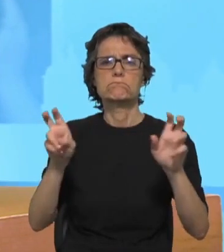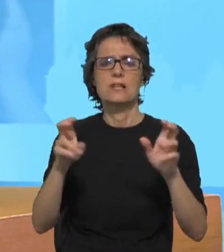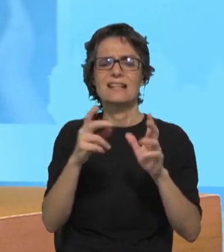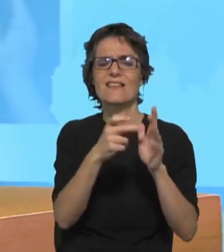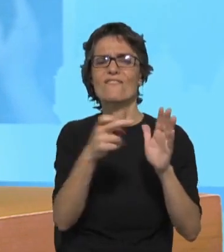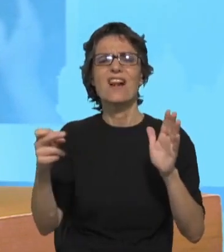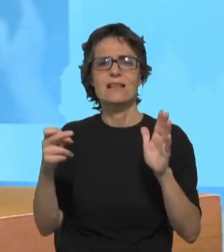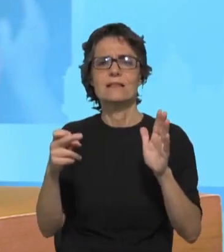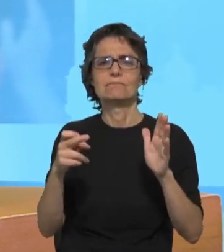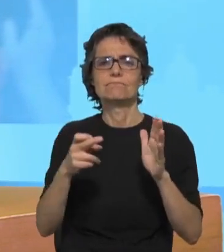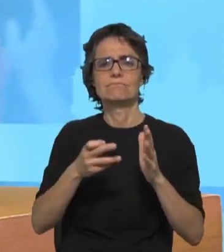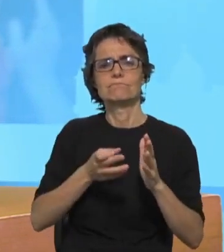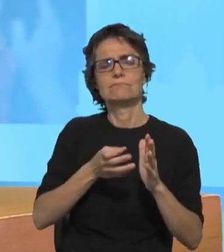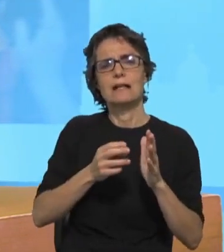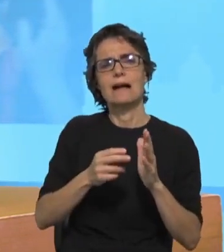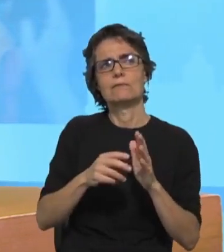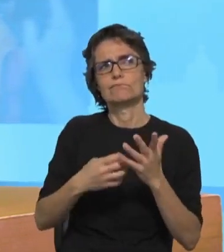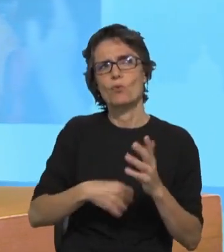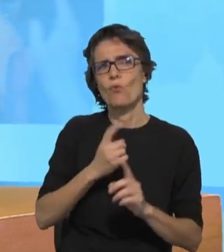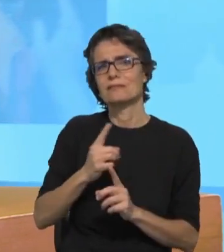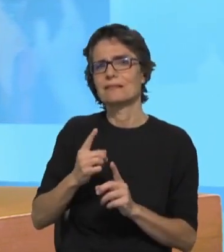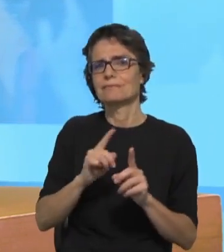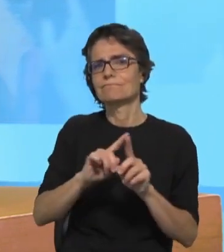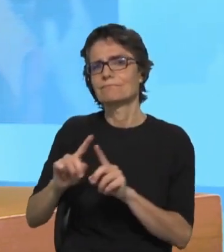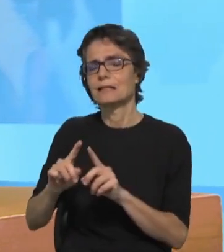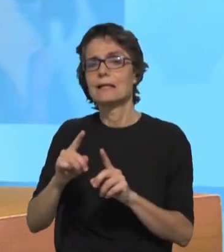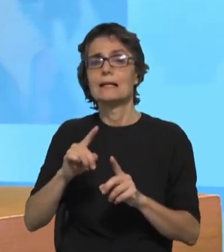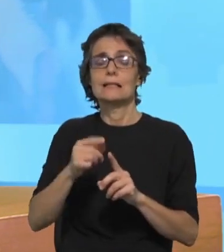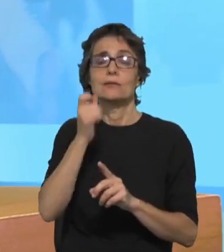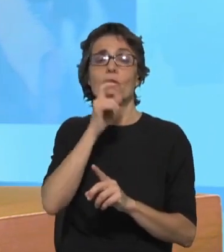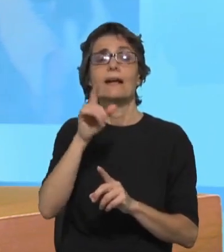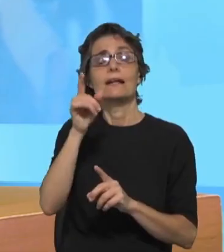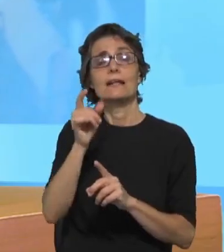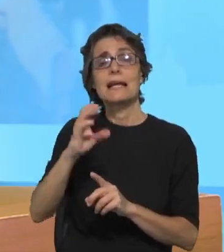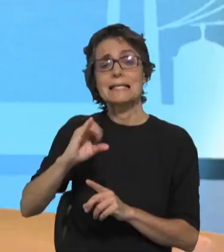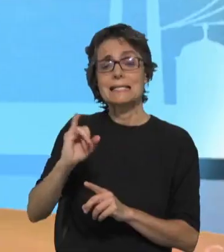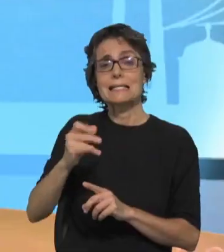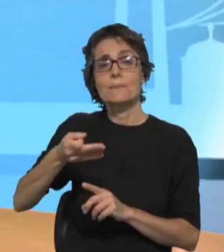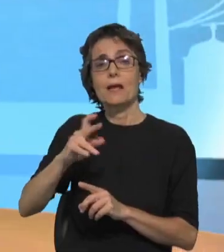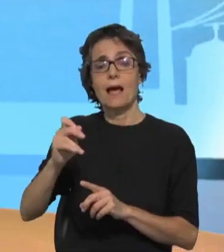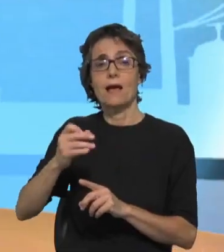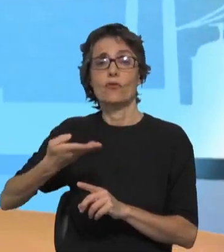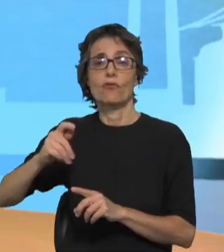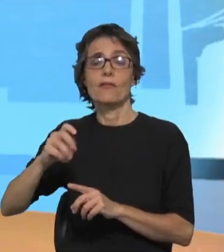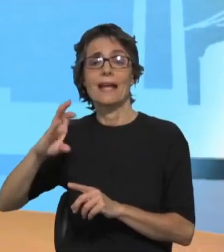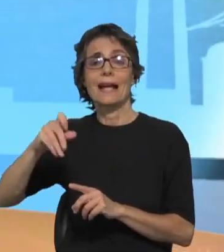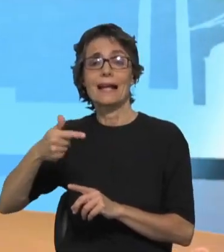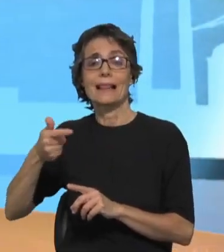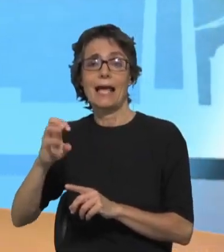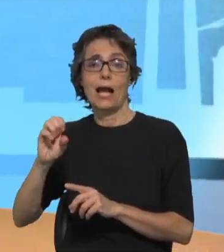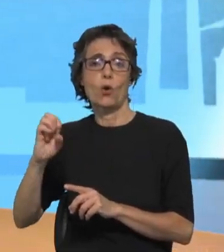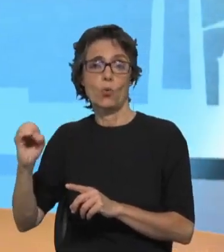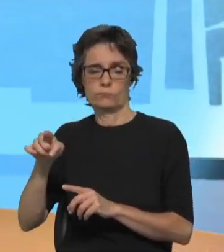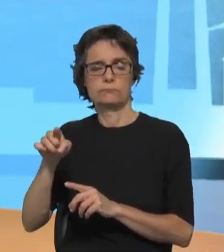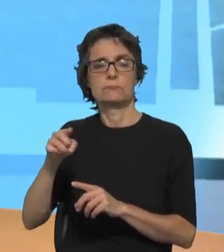enfim, diversos, uma afirmação de Cipriano de Cartago: fora da Igreja não há salvação, e, portanto,